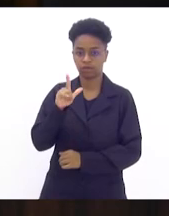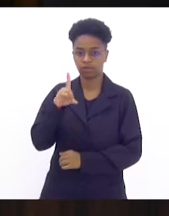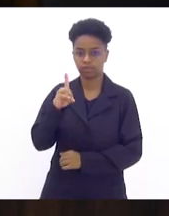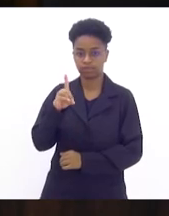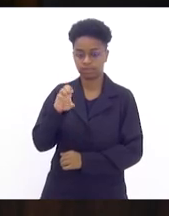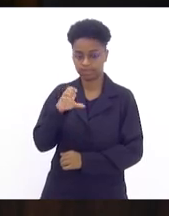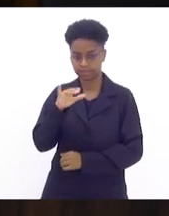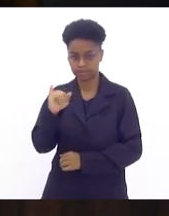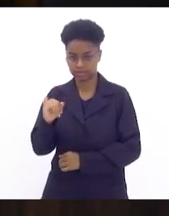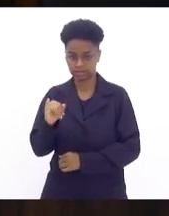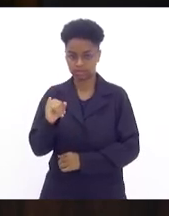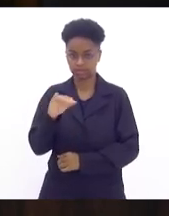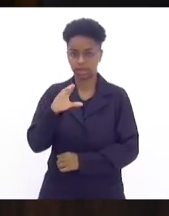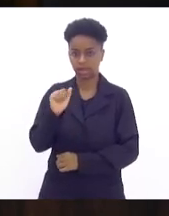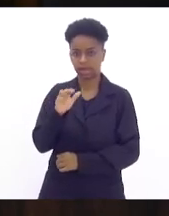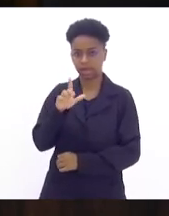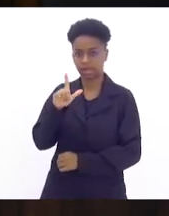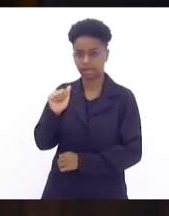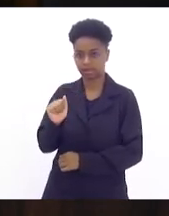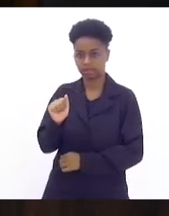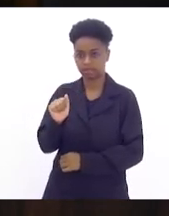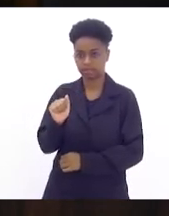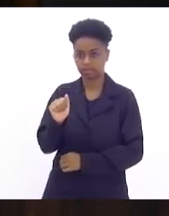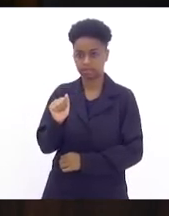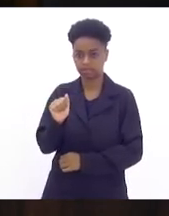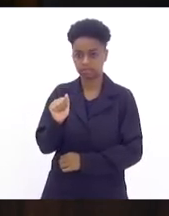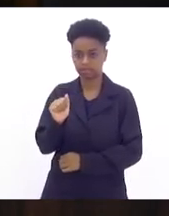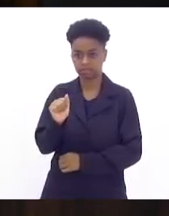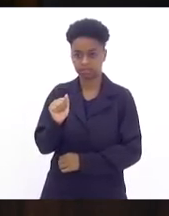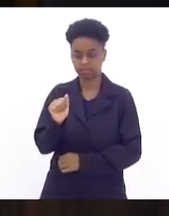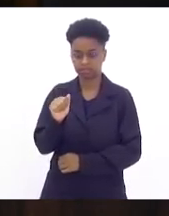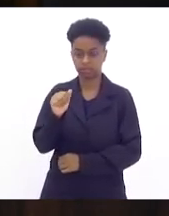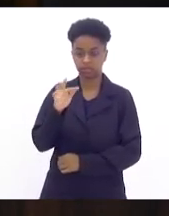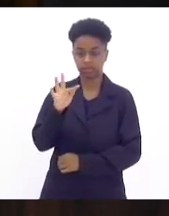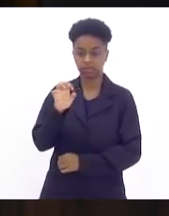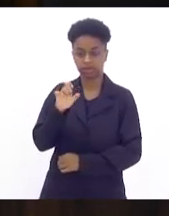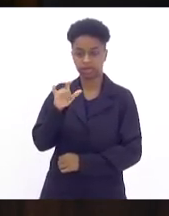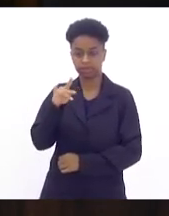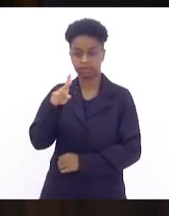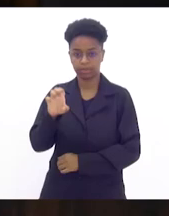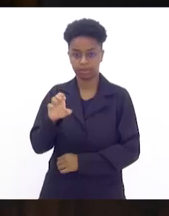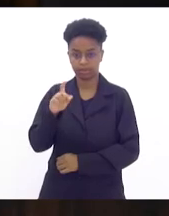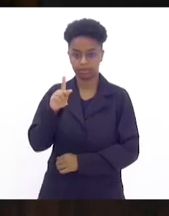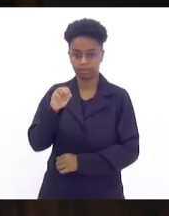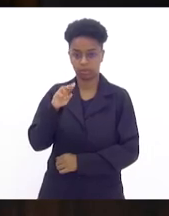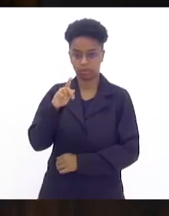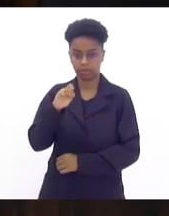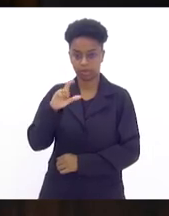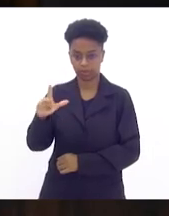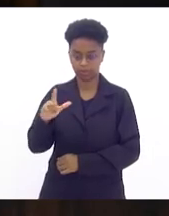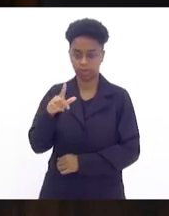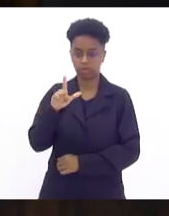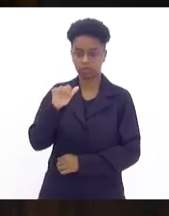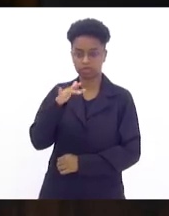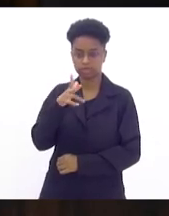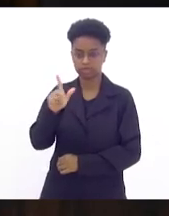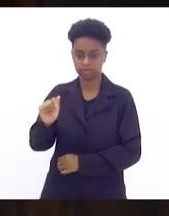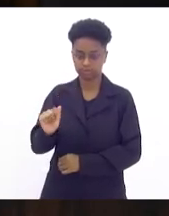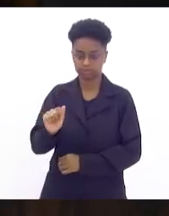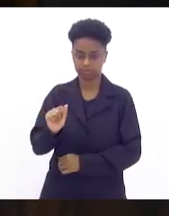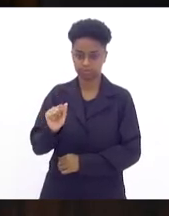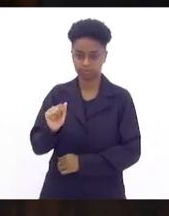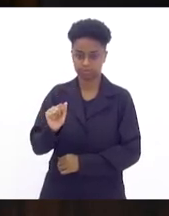da Saúde deputada Carla Machado Deputado Felipe papel deputada Lucinha